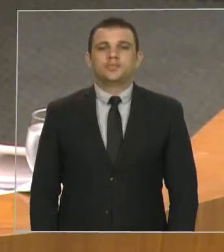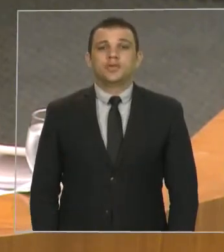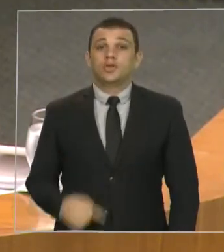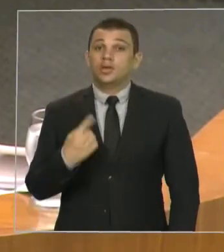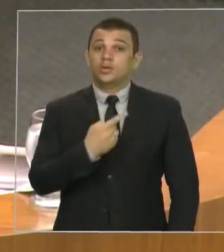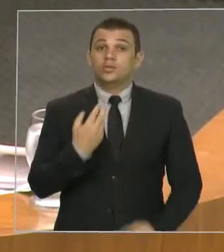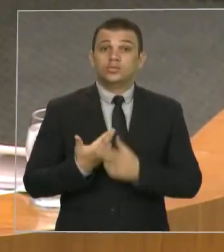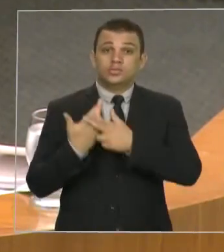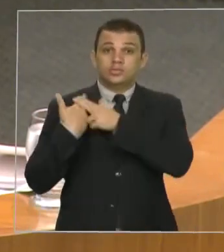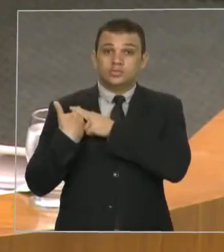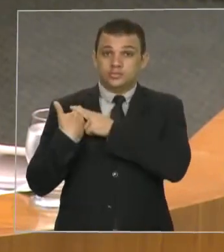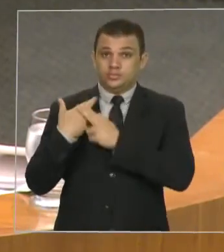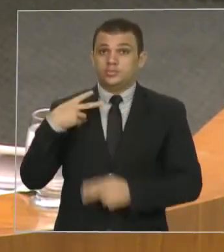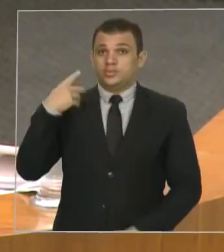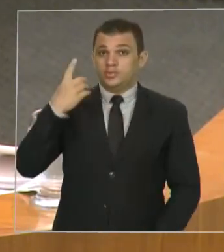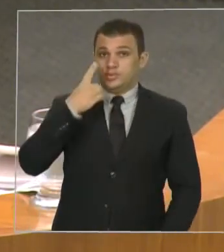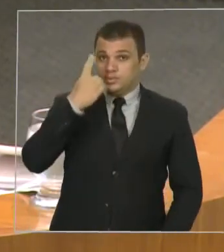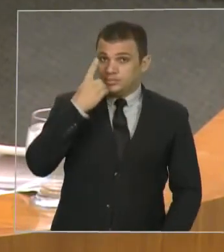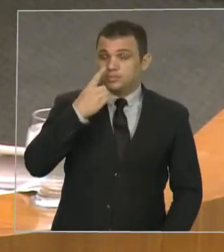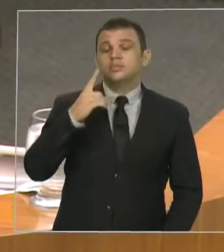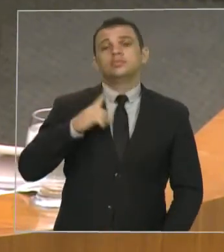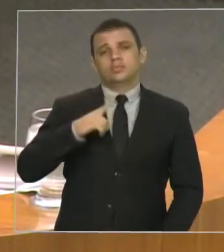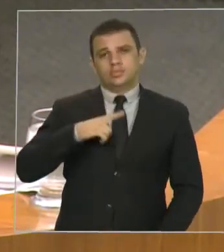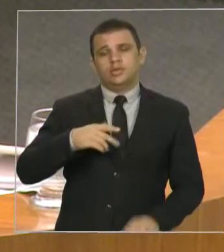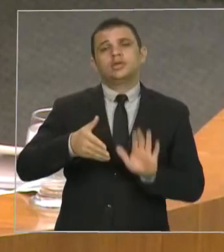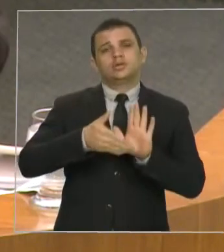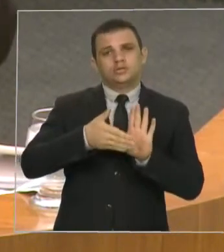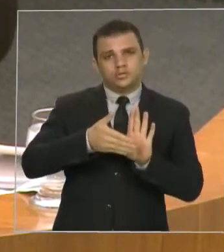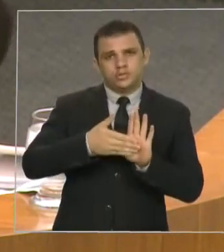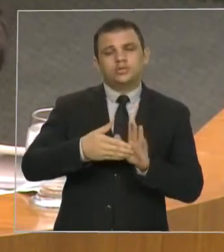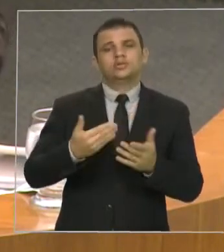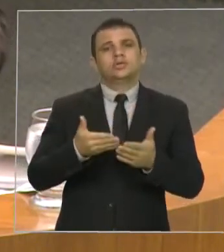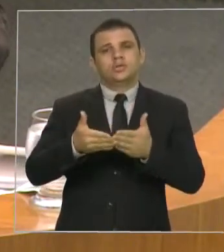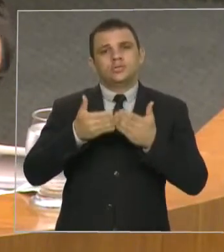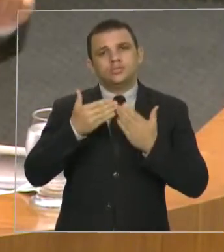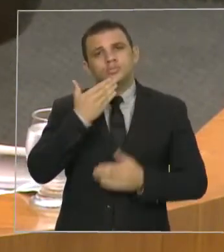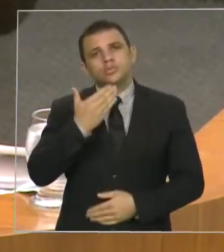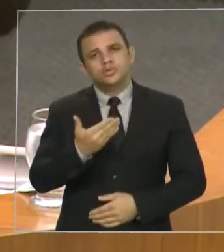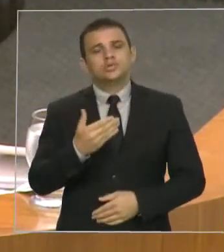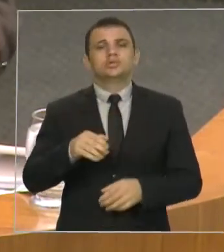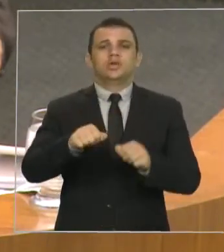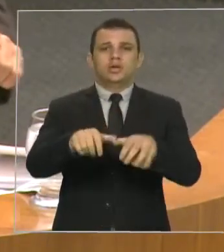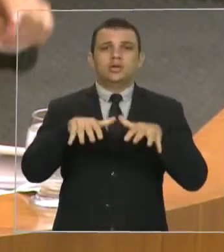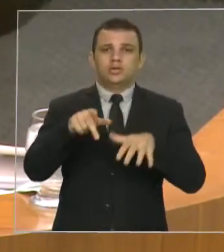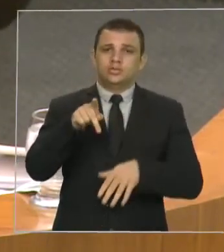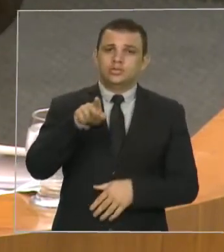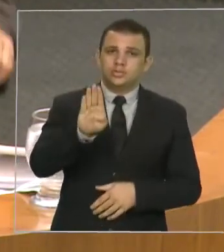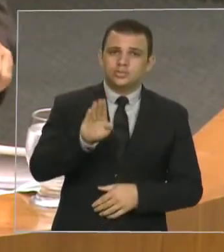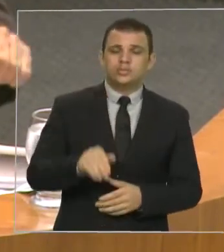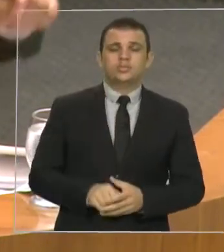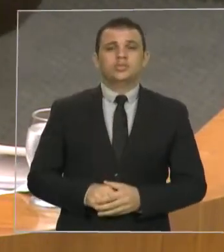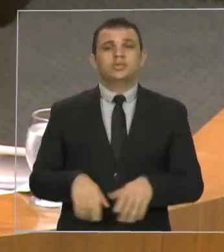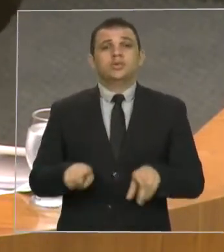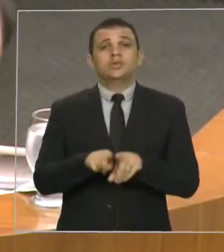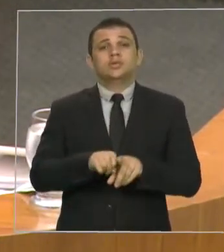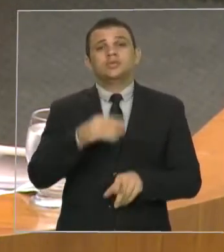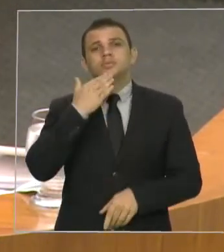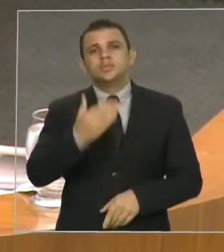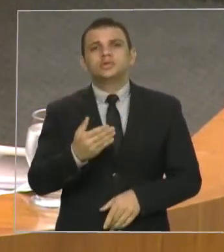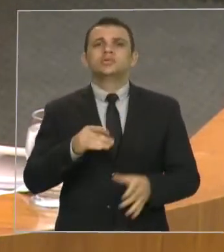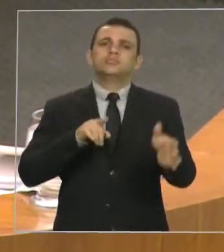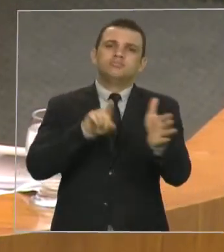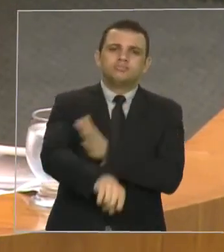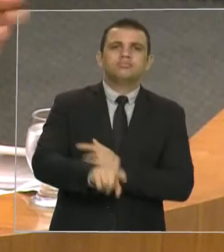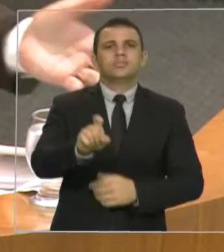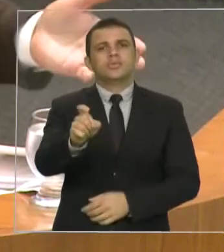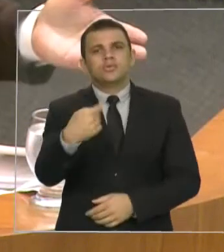atribuições parlamentares estamos fazendo. Indicações, requerimentos, audiências públicas, solicitar, cobrar,